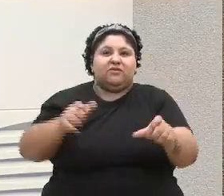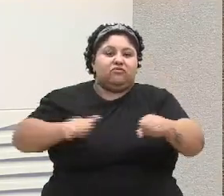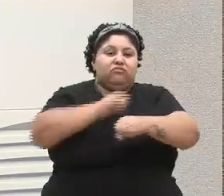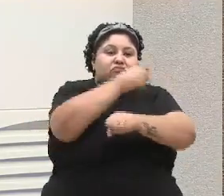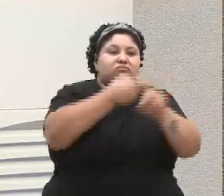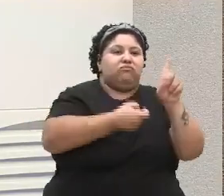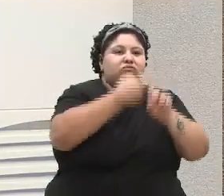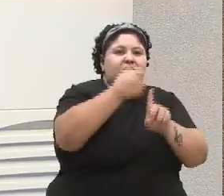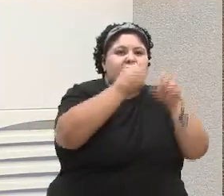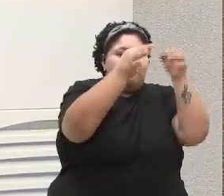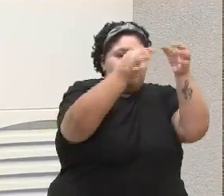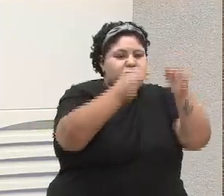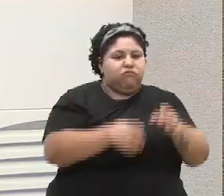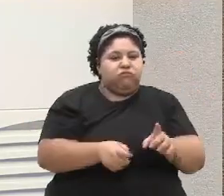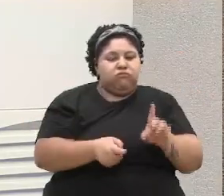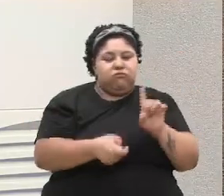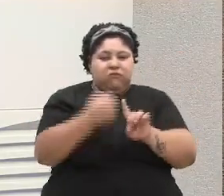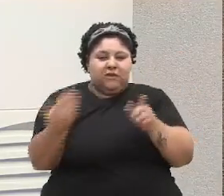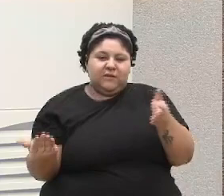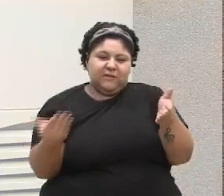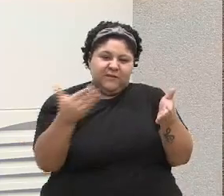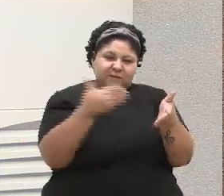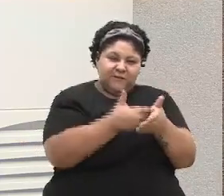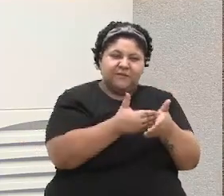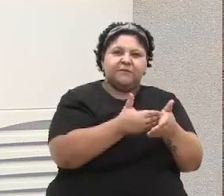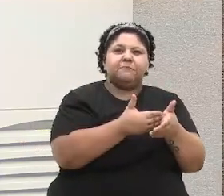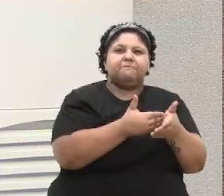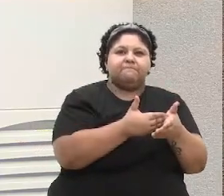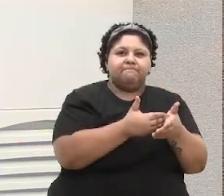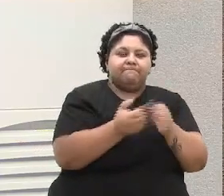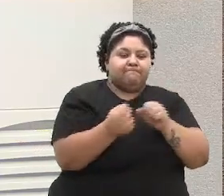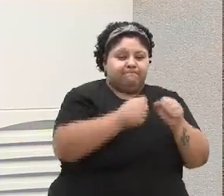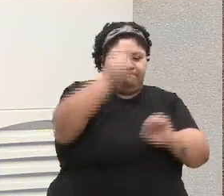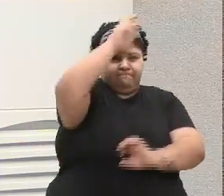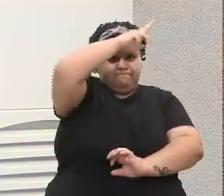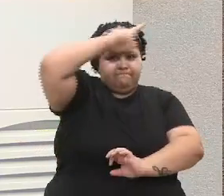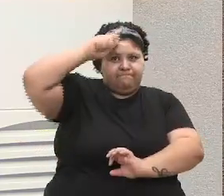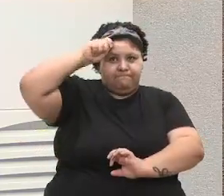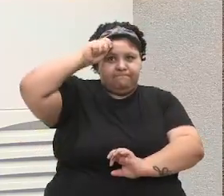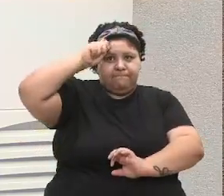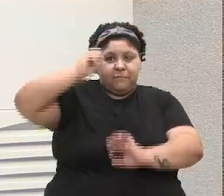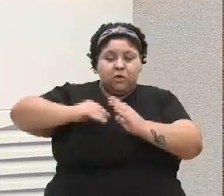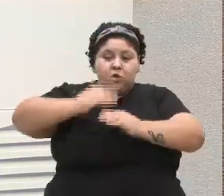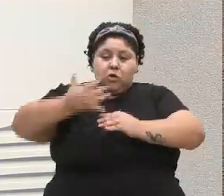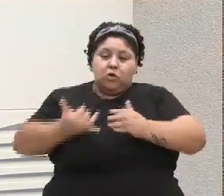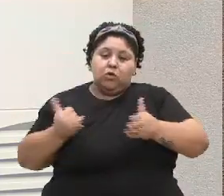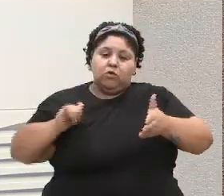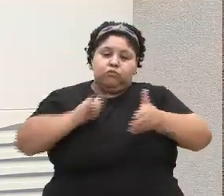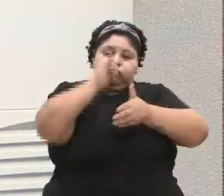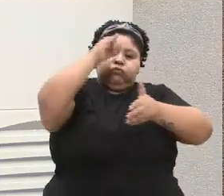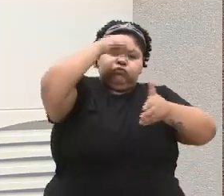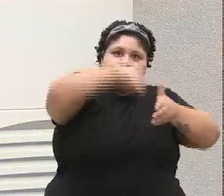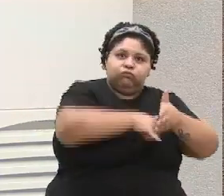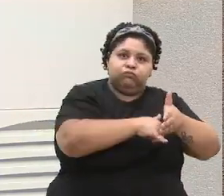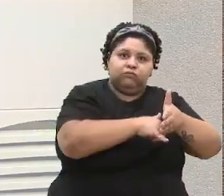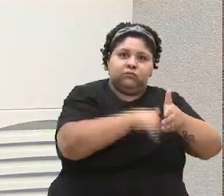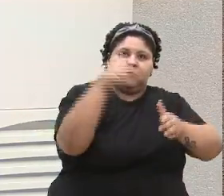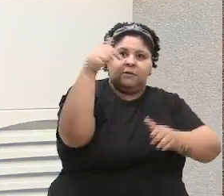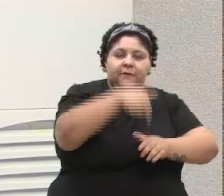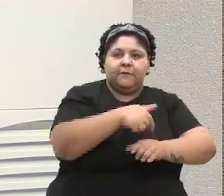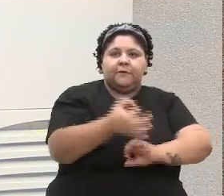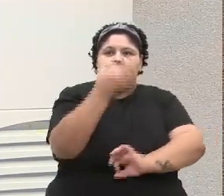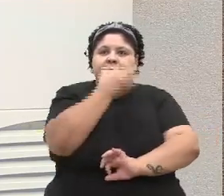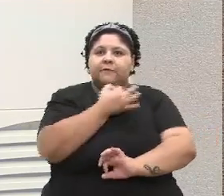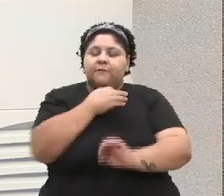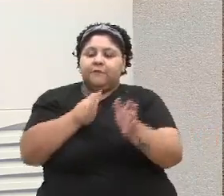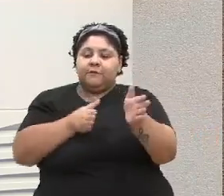detalhar mês a mês desde o início da administração do aeroporto de Caxias do Sul pelo Poder Executivo. Quantos pousos e decolagens foram realizados no aeroporto no